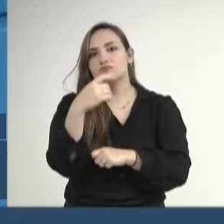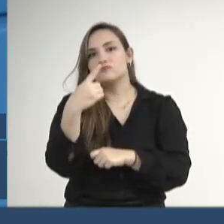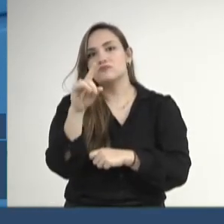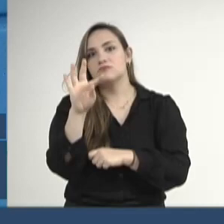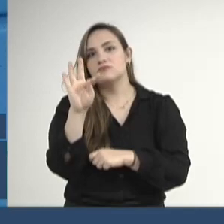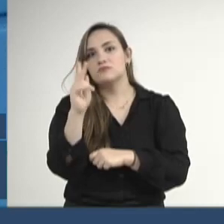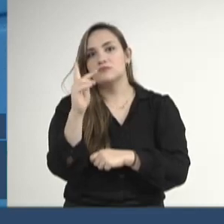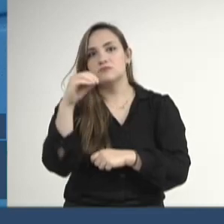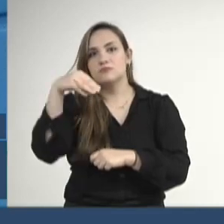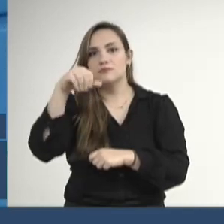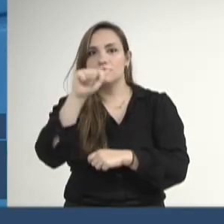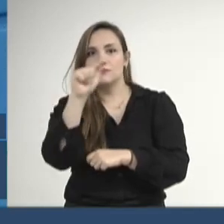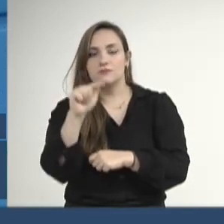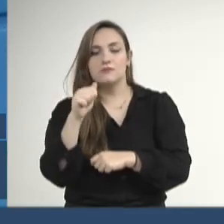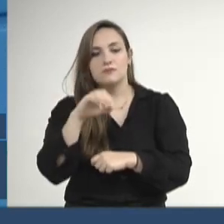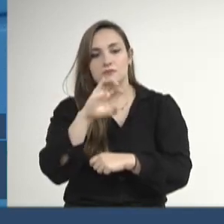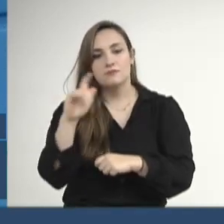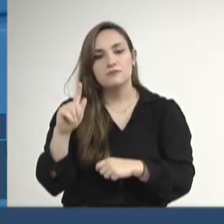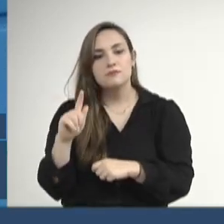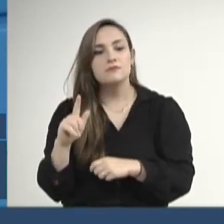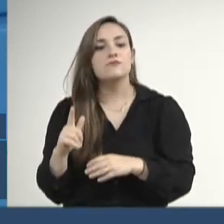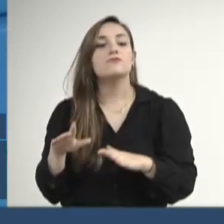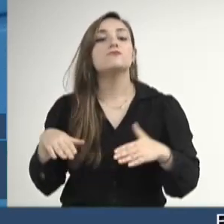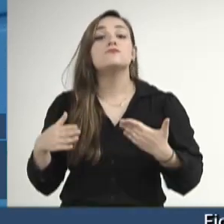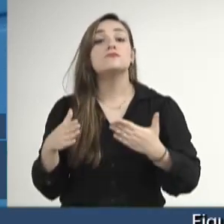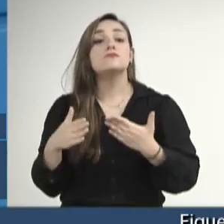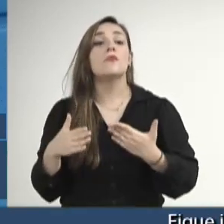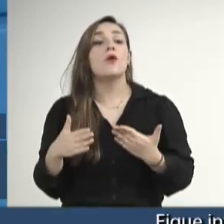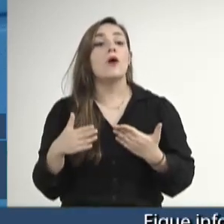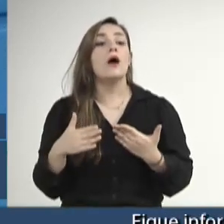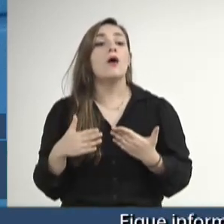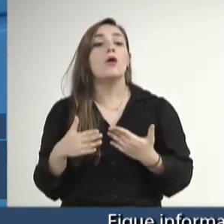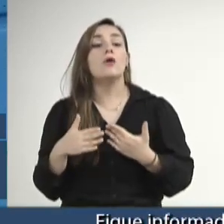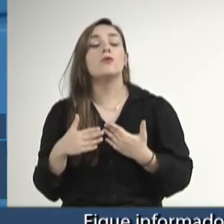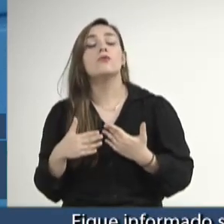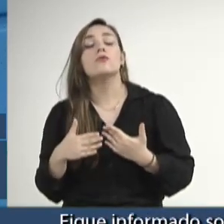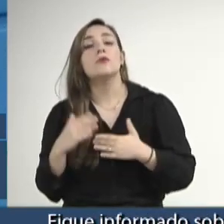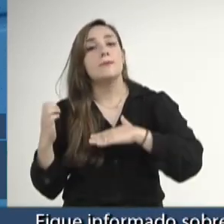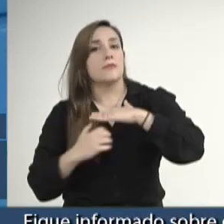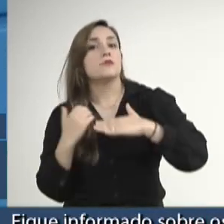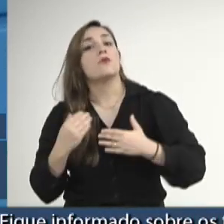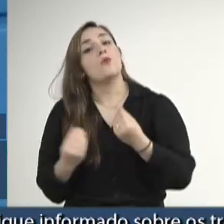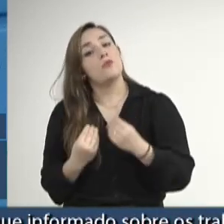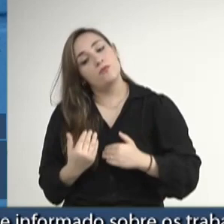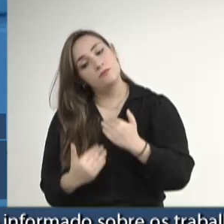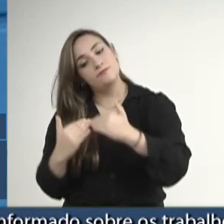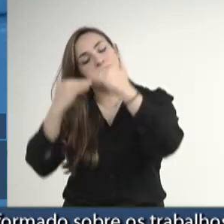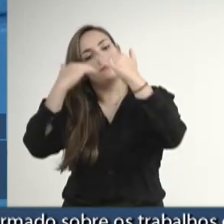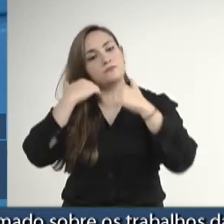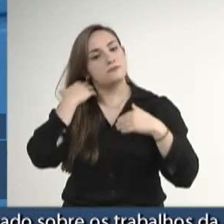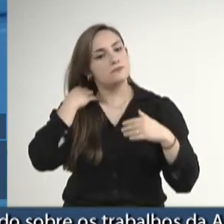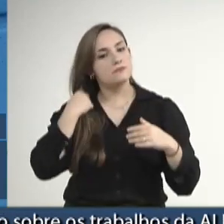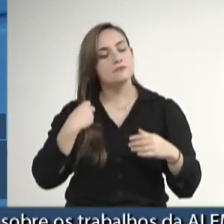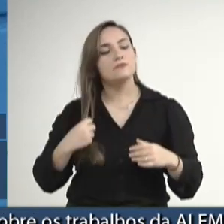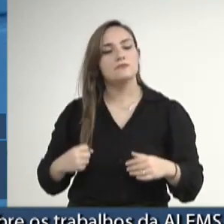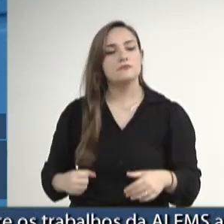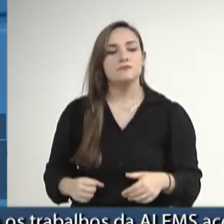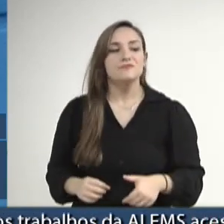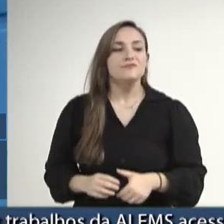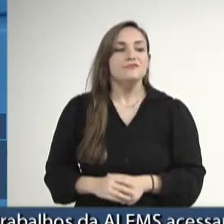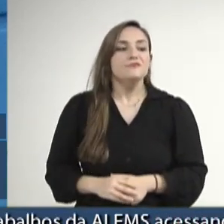dos negócios que ele prendeu aqui na capital e gostaria caso aprovado